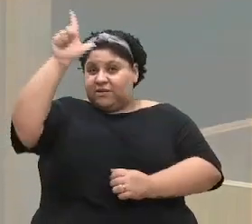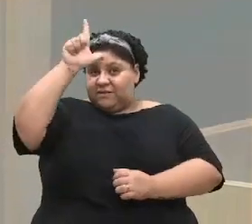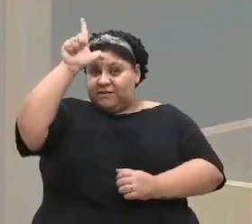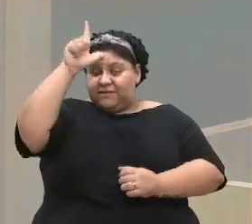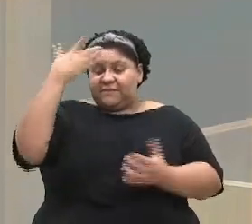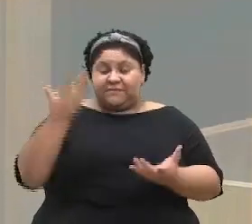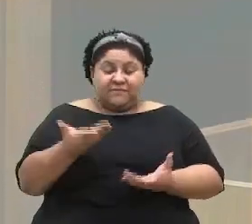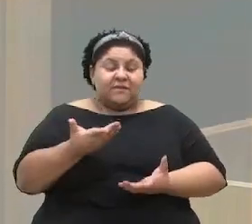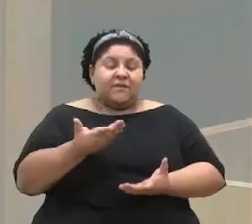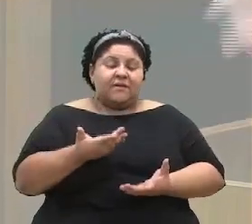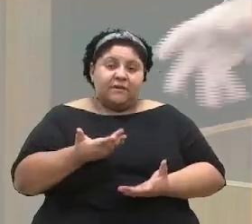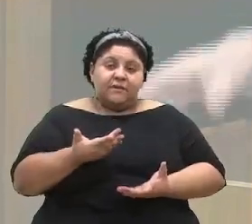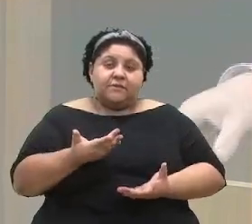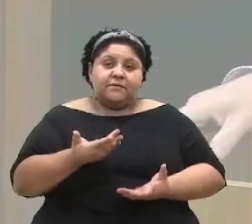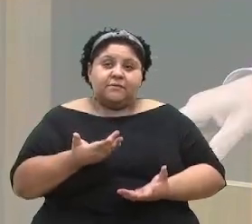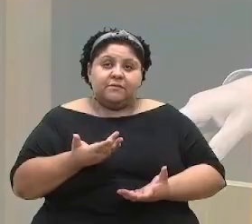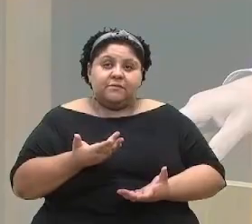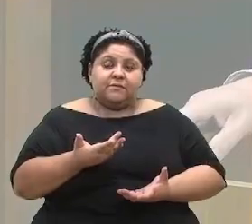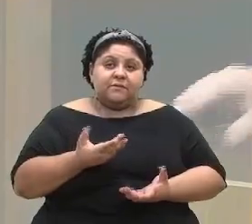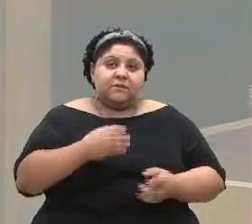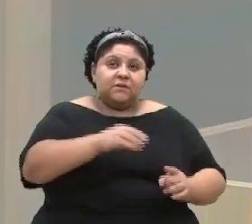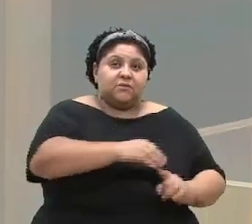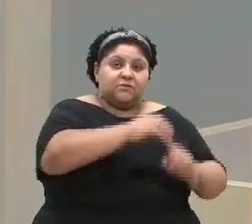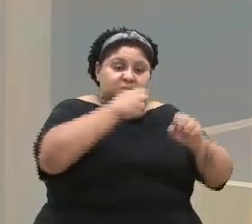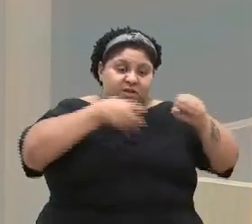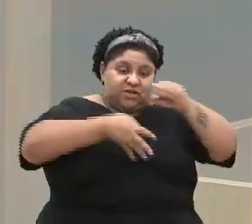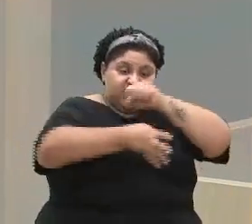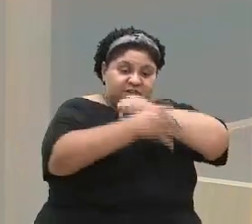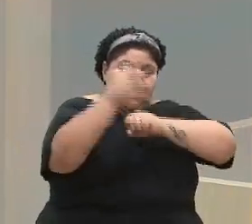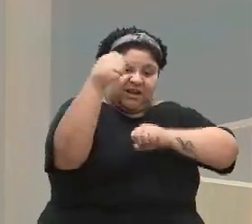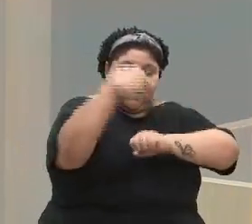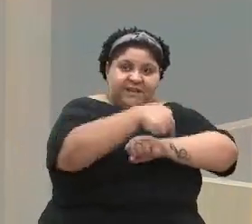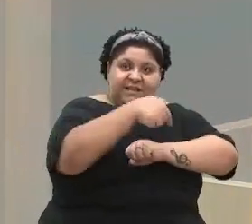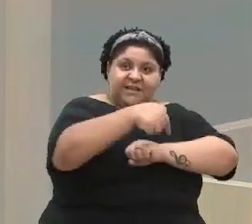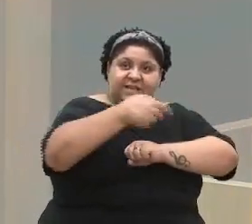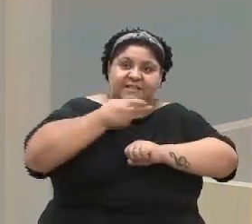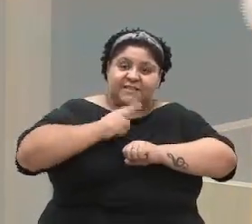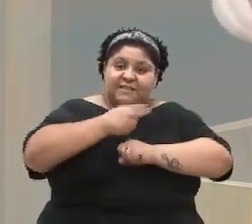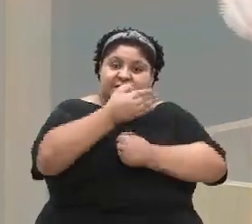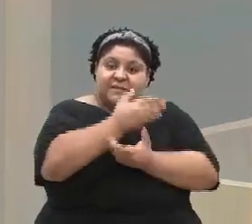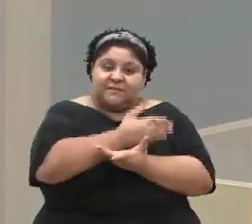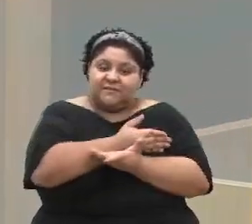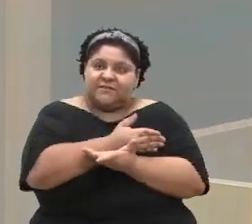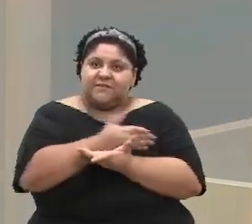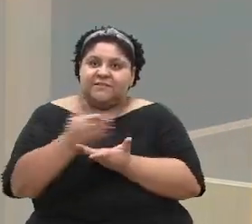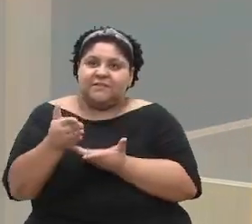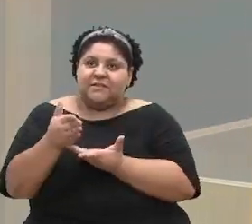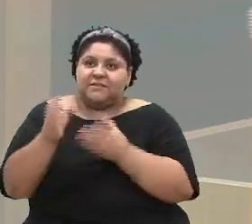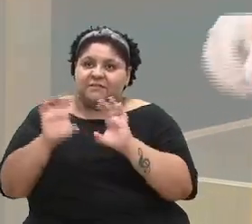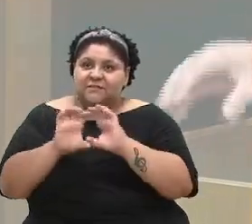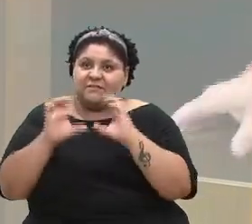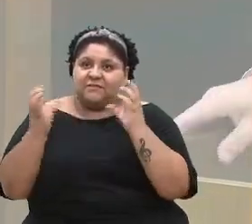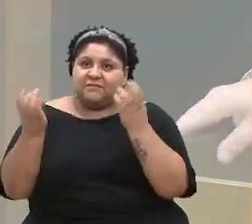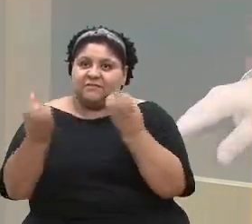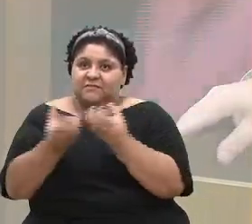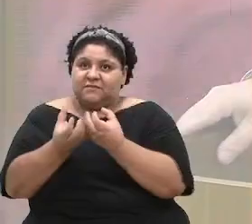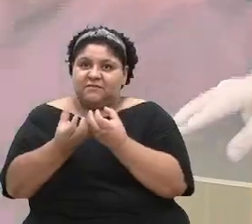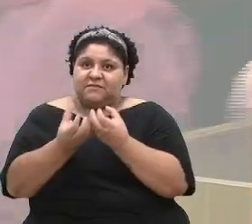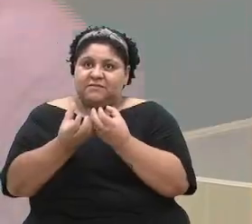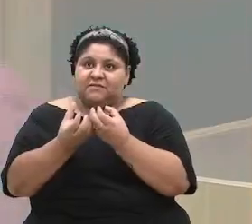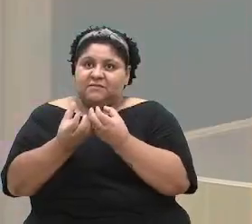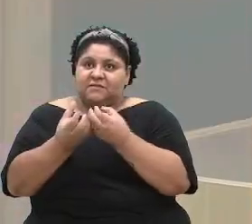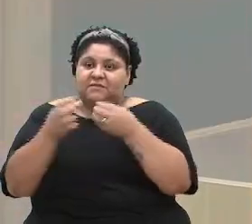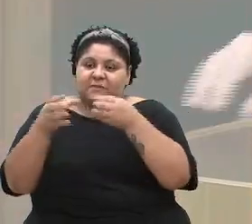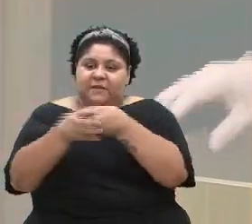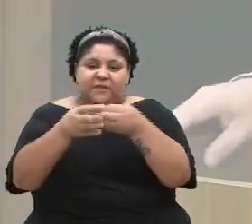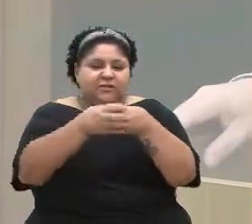é que os primeiros imigrantes que aqui chegaram sempre começaram pela questão comunitária, pelas associações comunitárias,